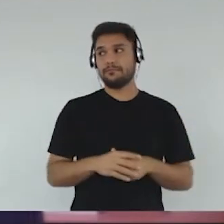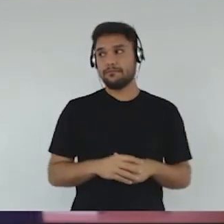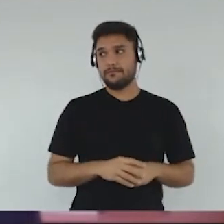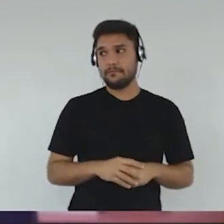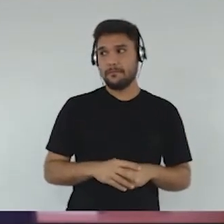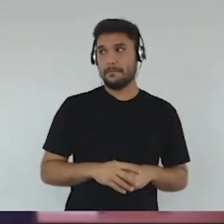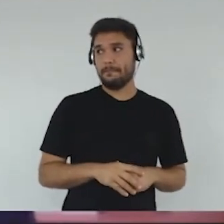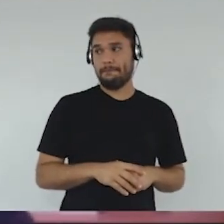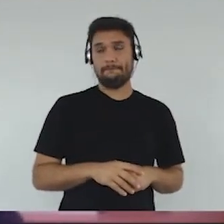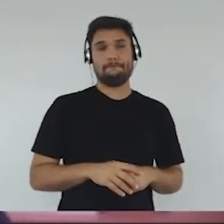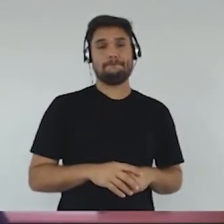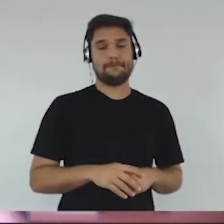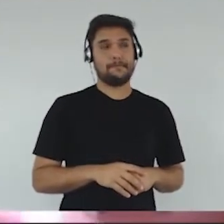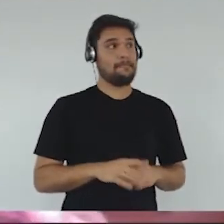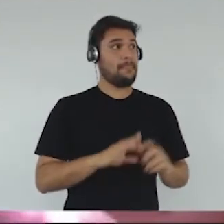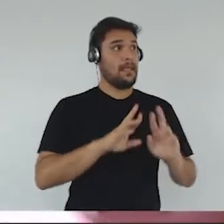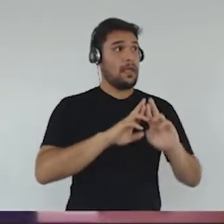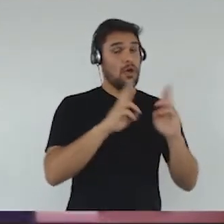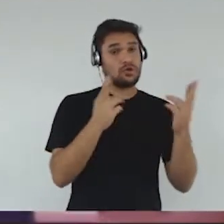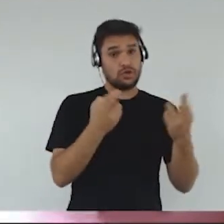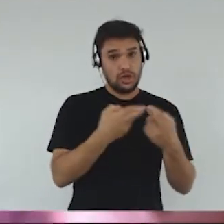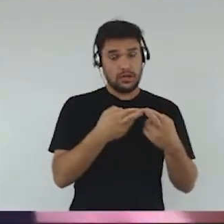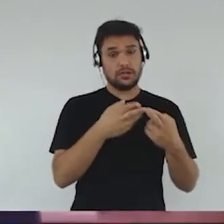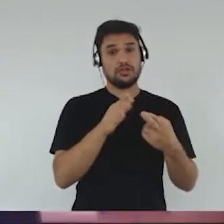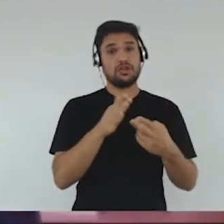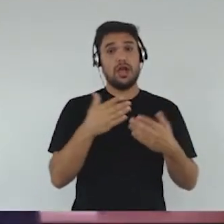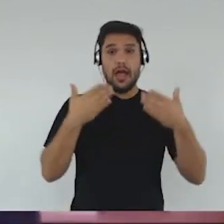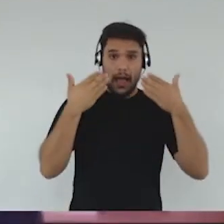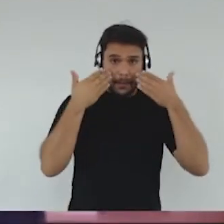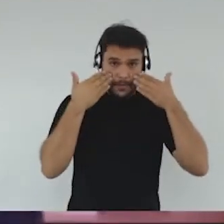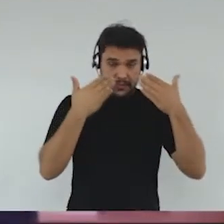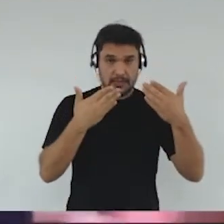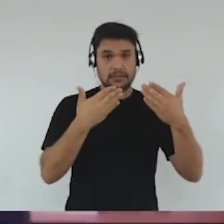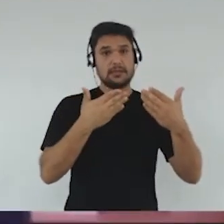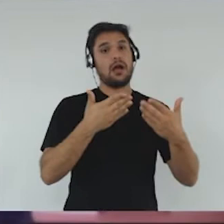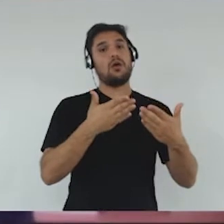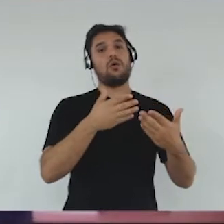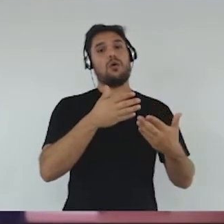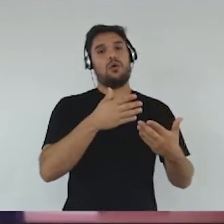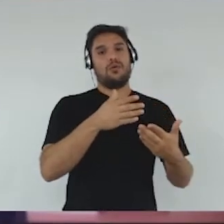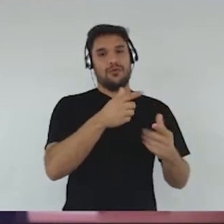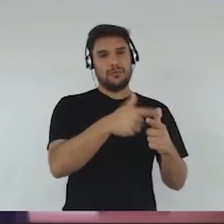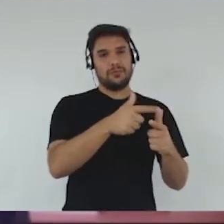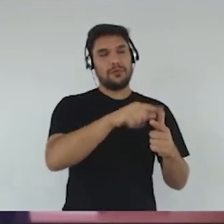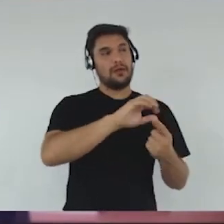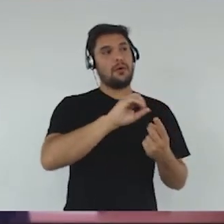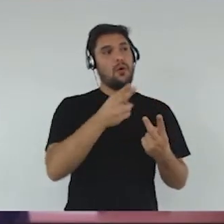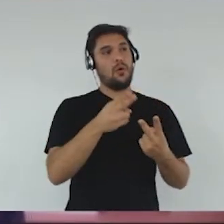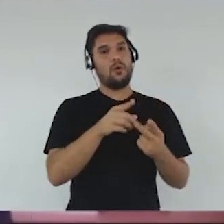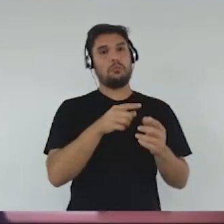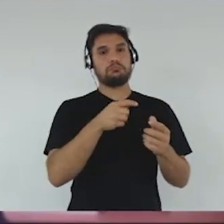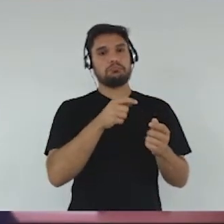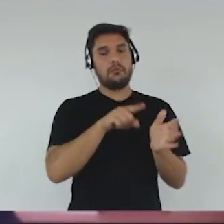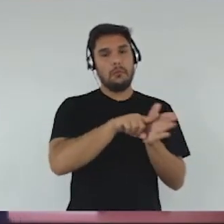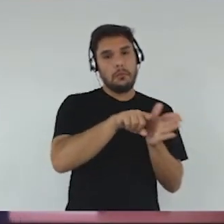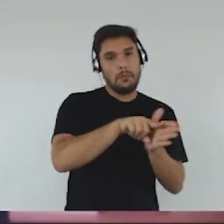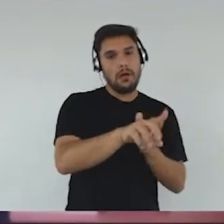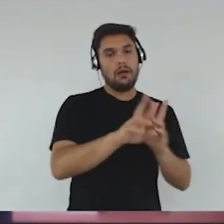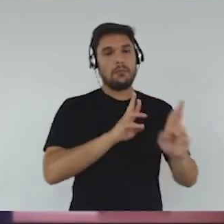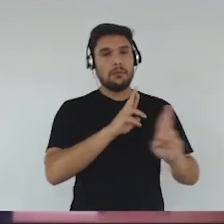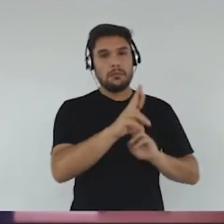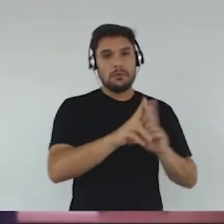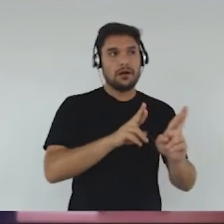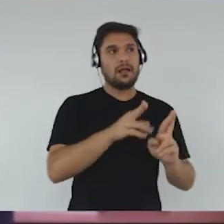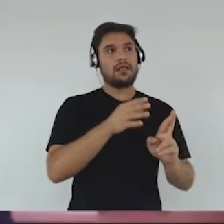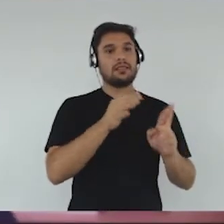é o de uma audiência. Seja uma audiência de apresentação do caso, seja uma audiência de oitiva de testemunhas